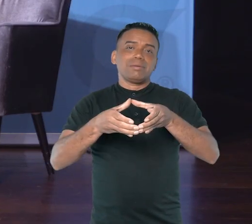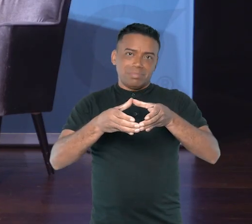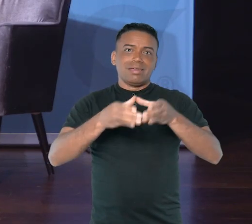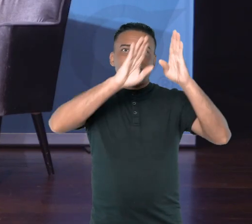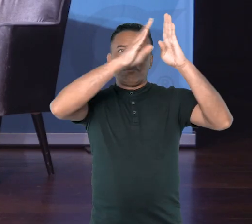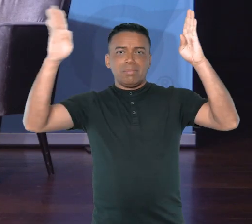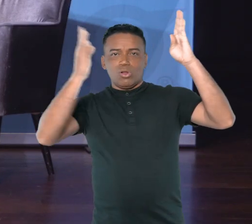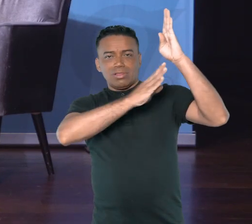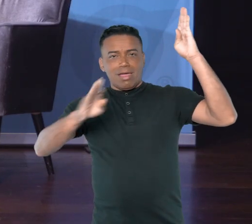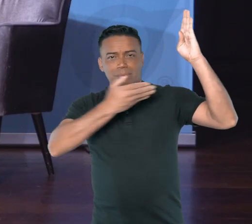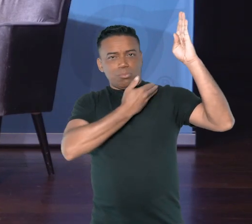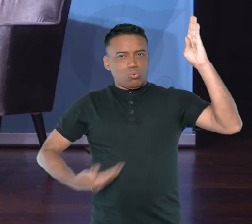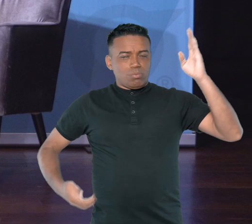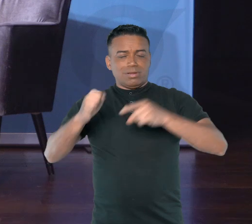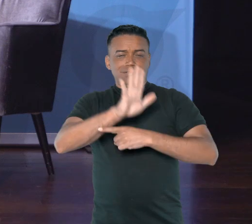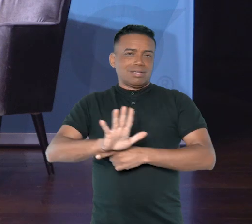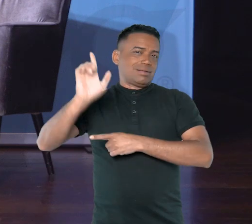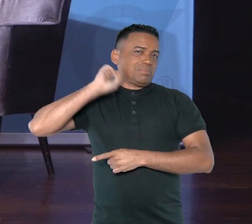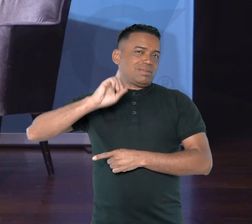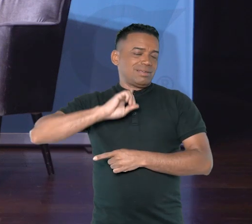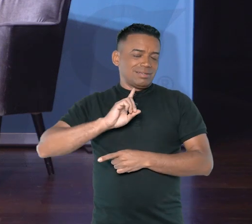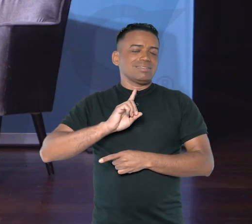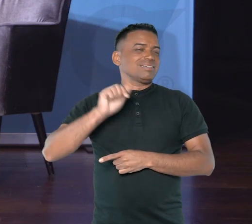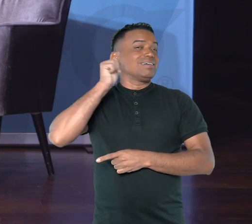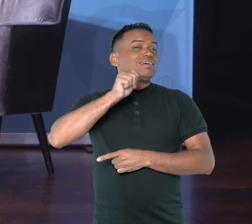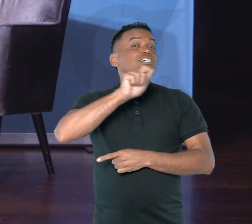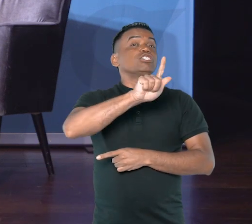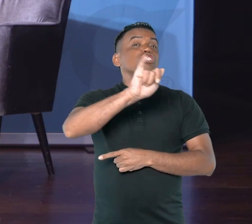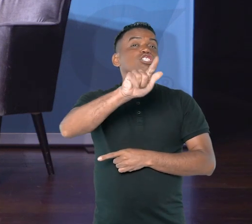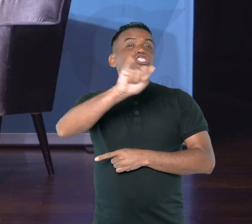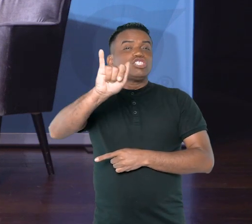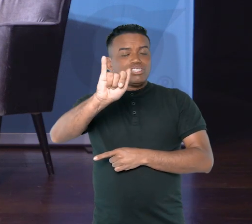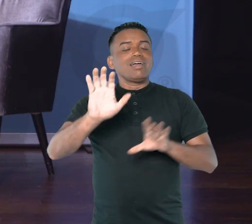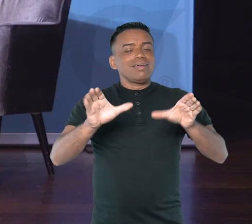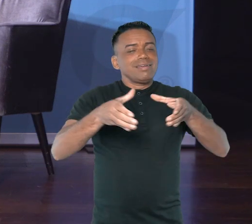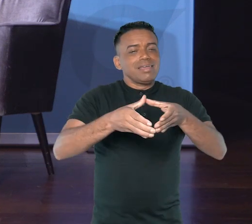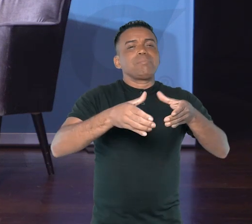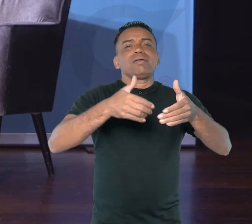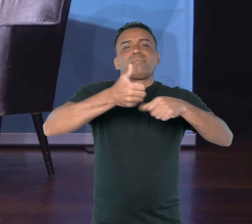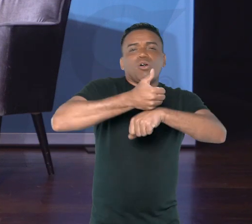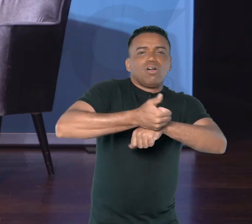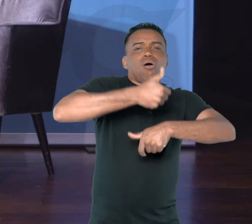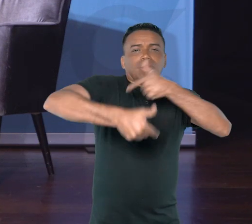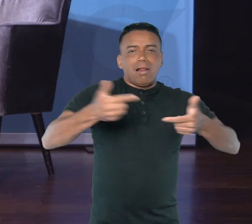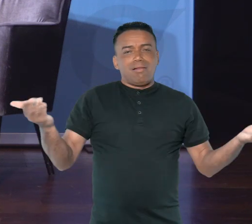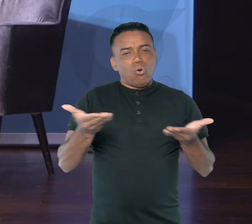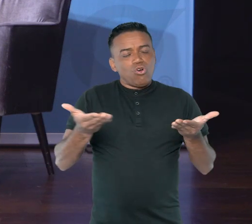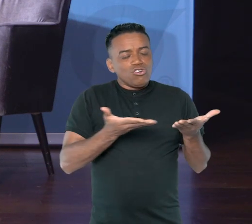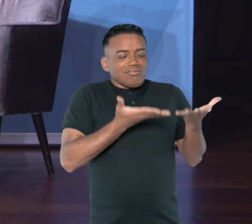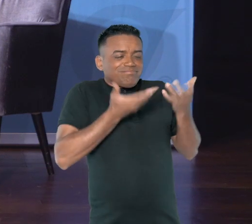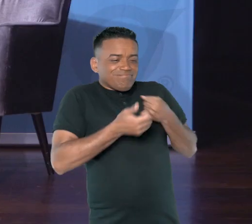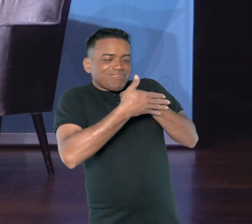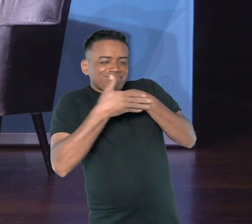Minas Gerais, em especial a Gigi, e a equipe que está trabalhando aqui hoje. Muito obrigada por nos acolher. O